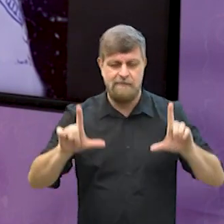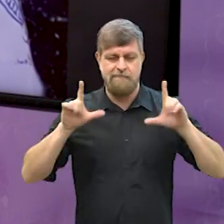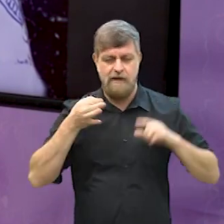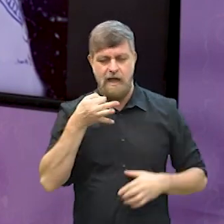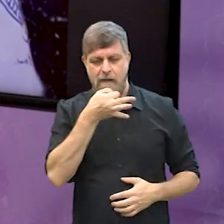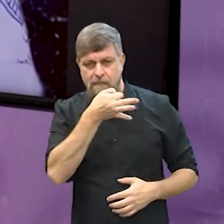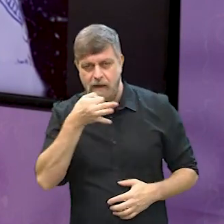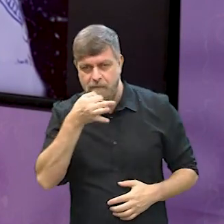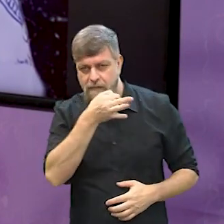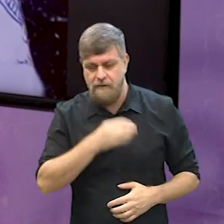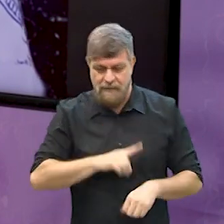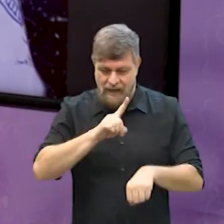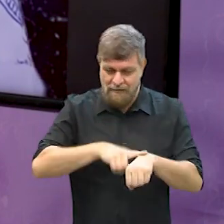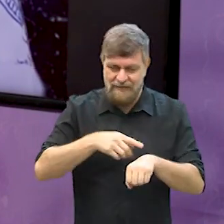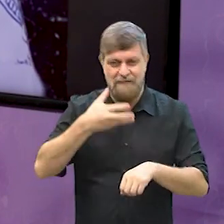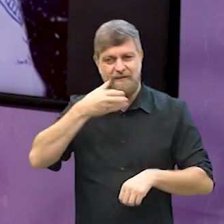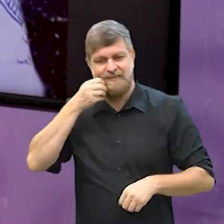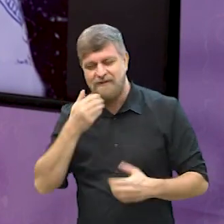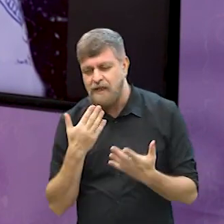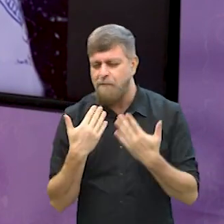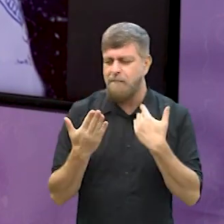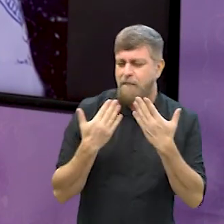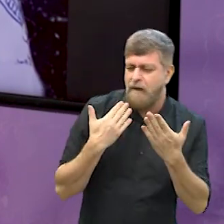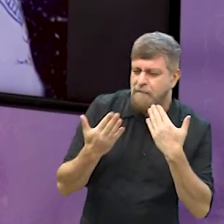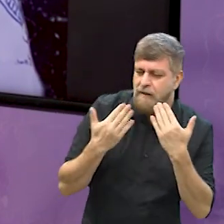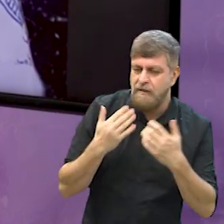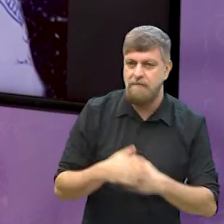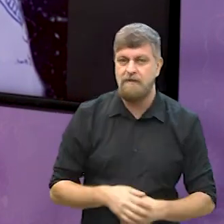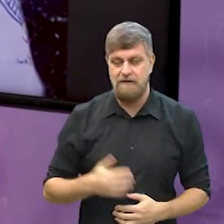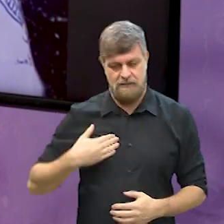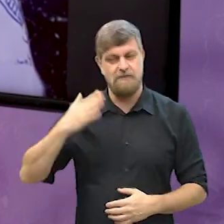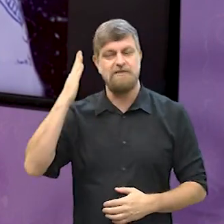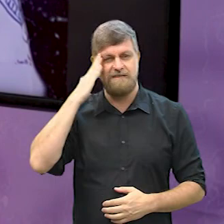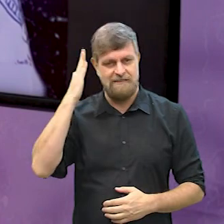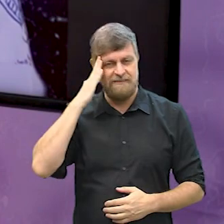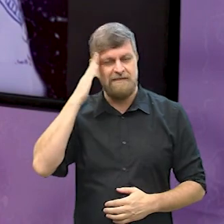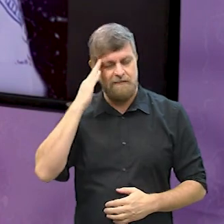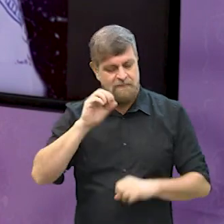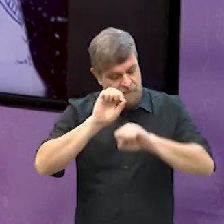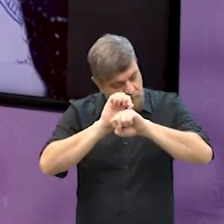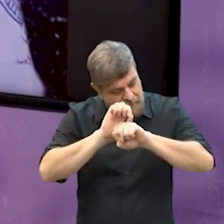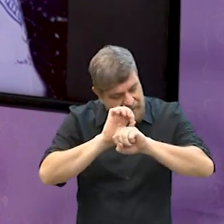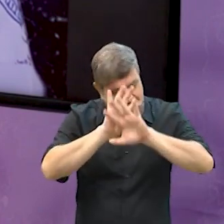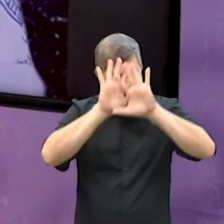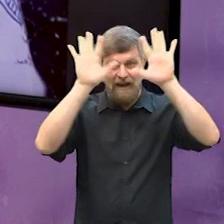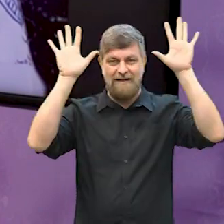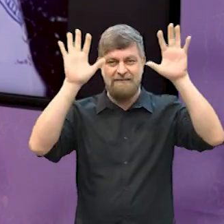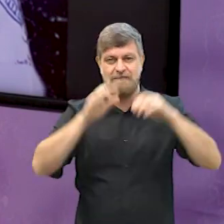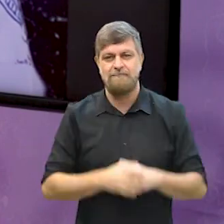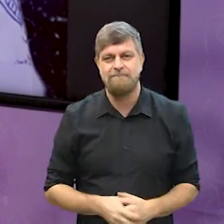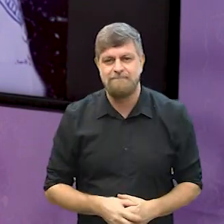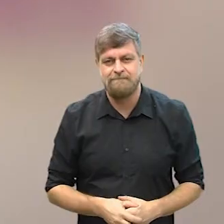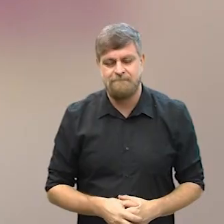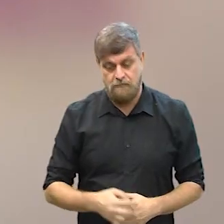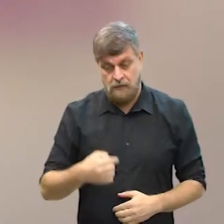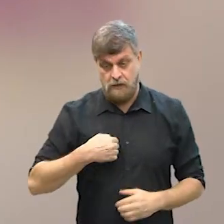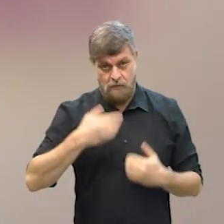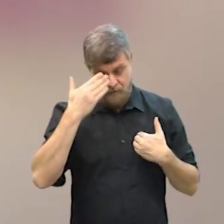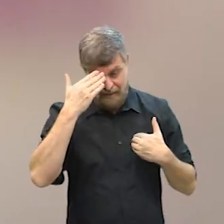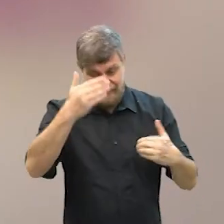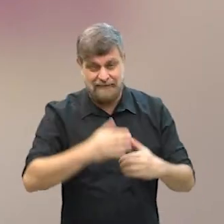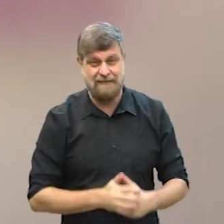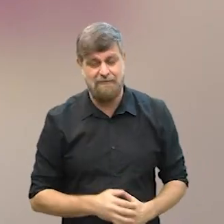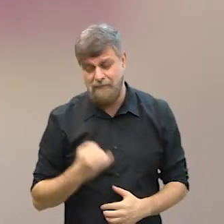nosso convite, por ficar aqui esse tempinho com a gente, batendo esse papo, que com certeza eu acho que foi bem esclarecedor. Eu